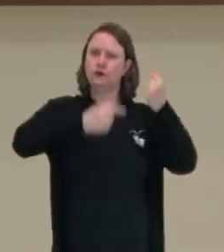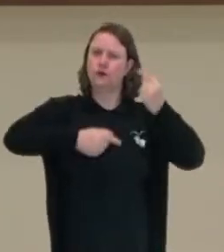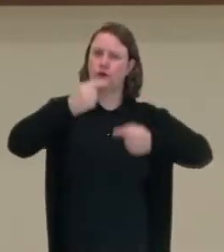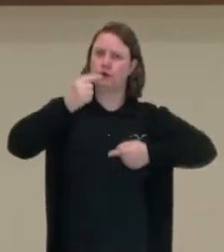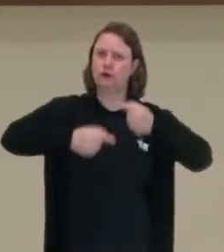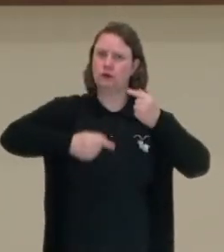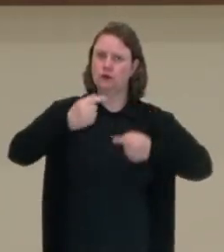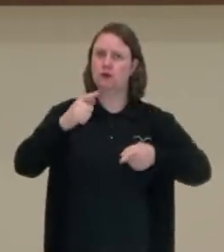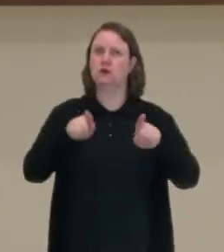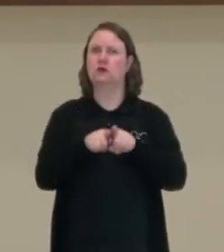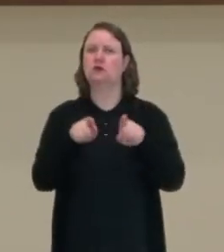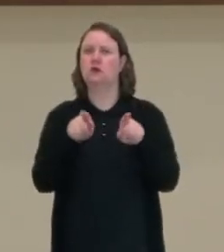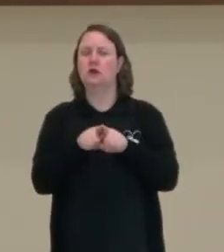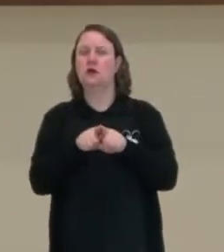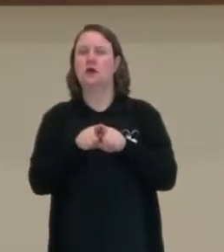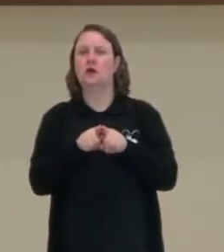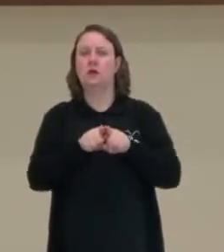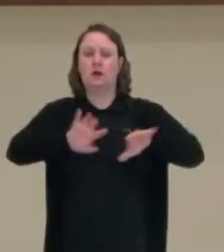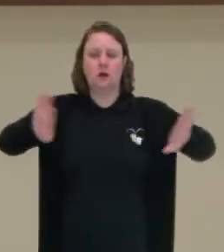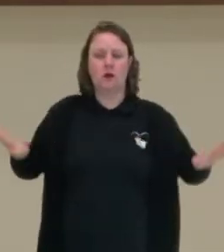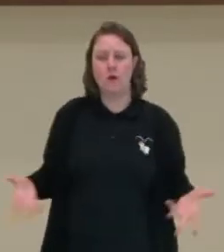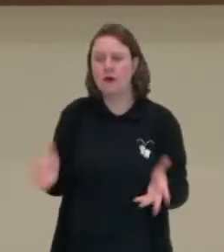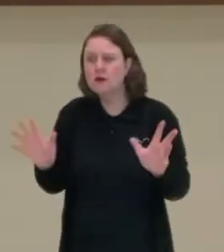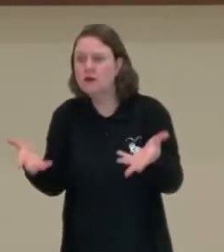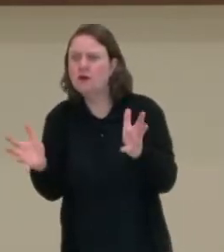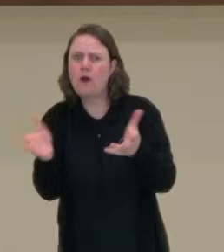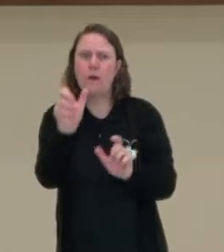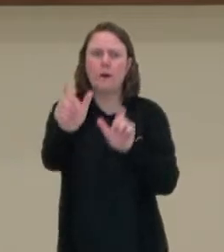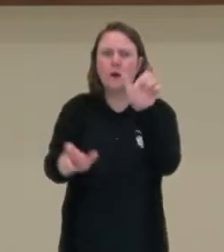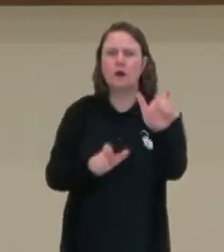conscientizar as pessoas de que o planeta